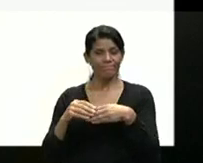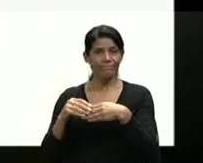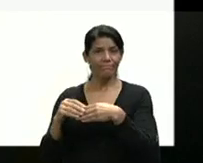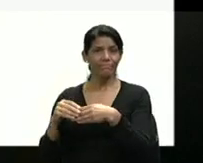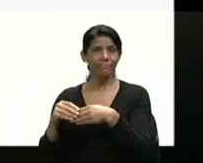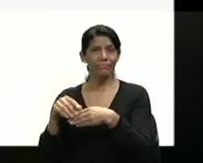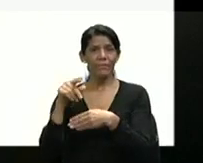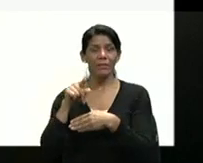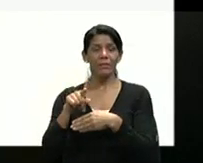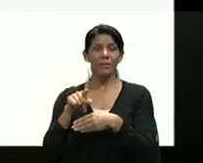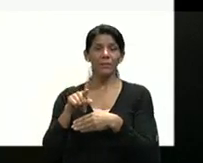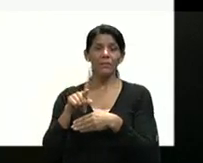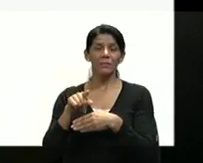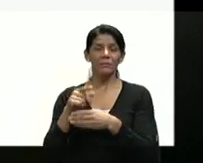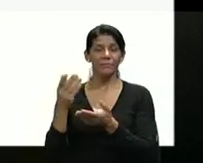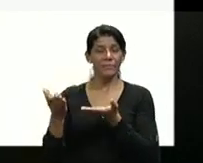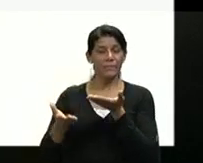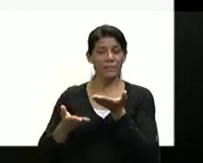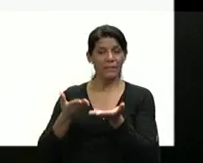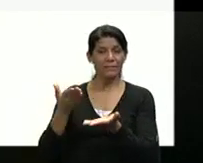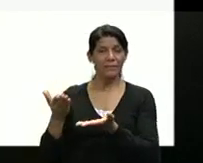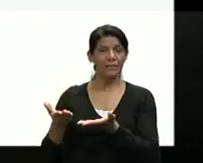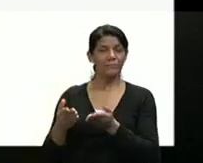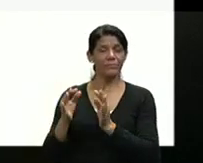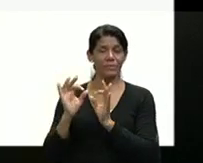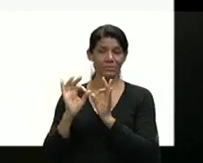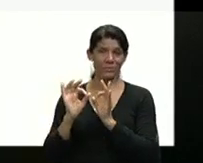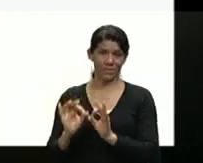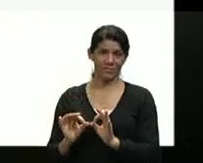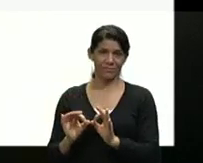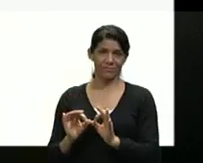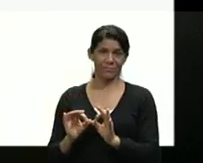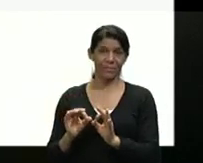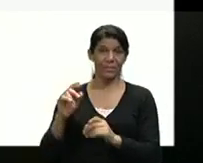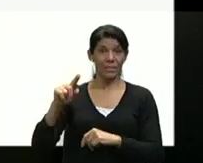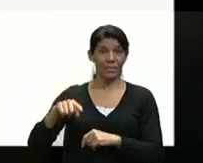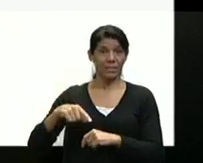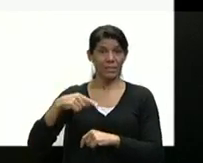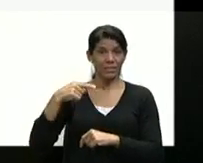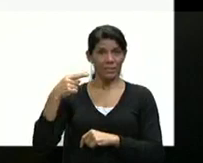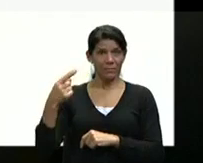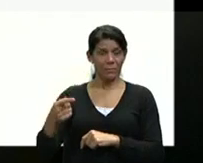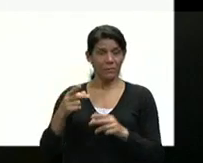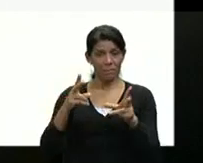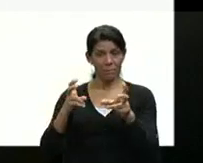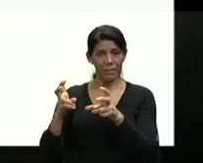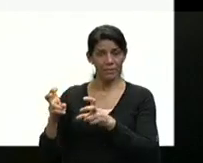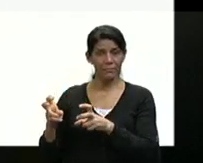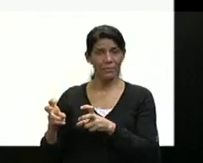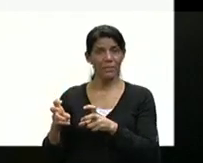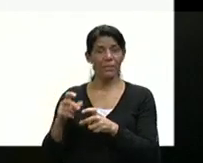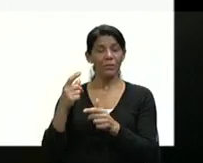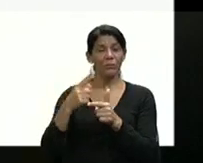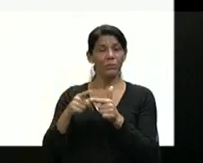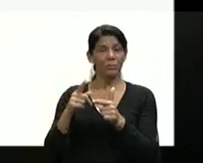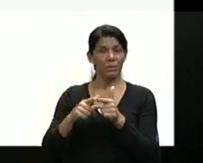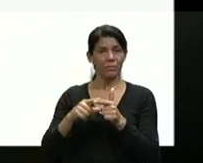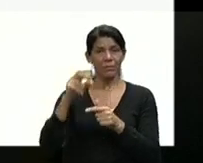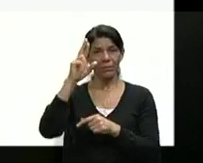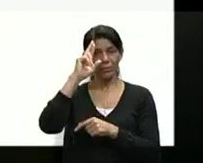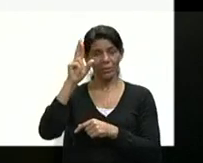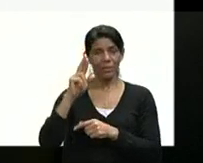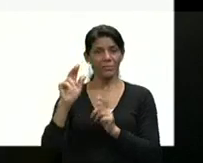encaminhamento para que seja tratado de forma adequada. E, em seguida, notificar o caso para as